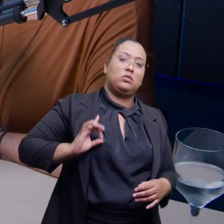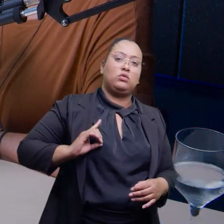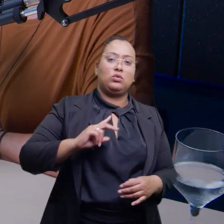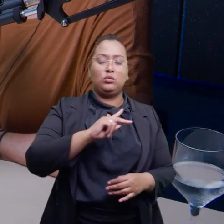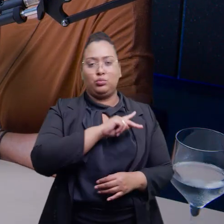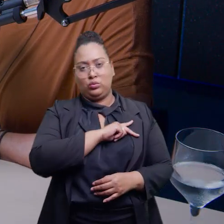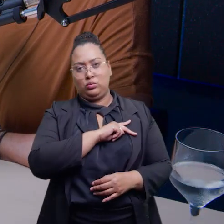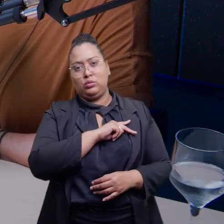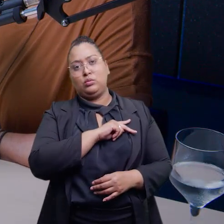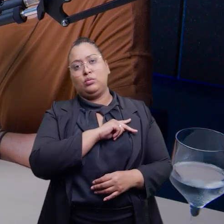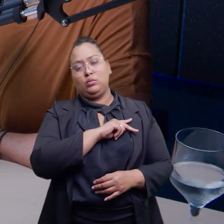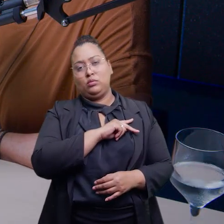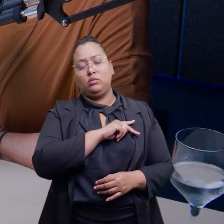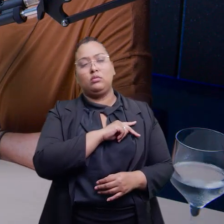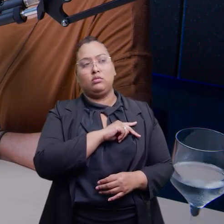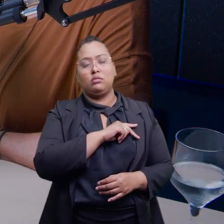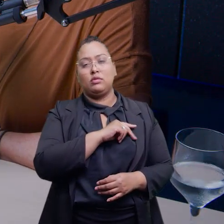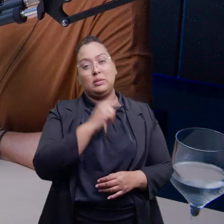Defensoria Pública